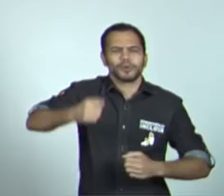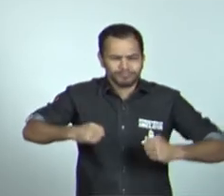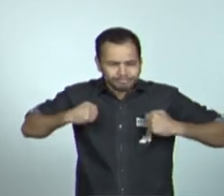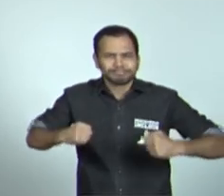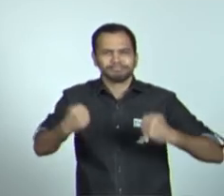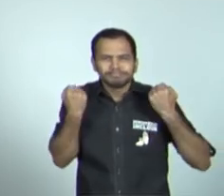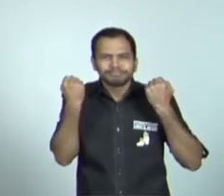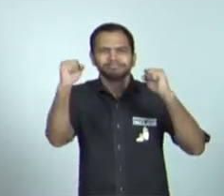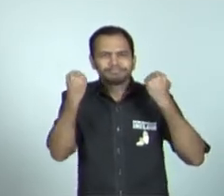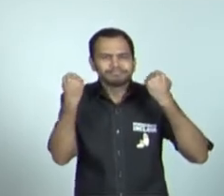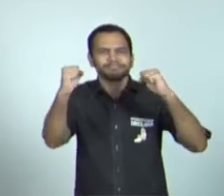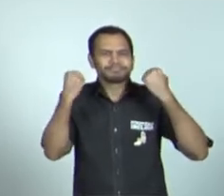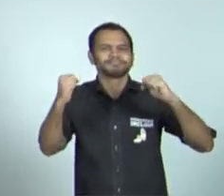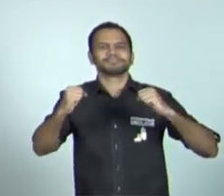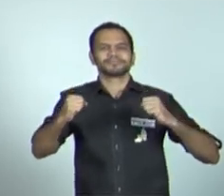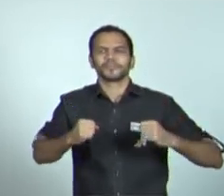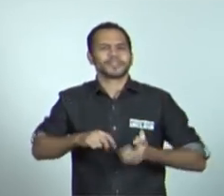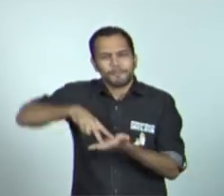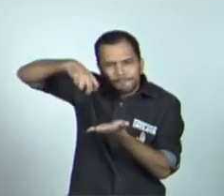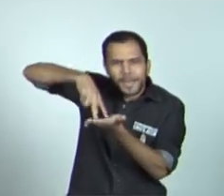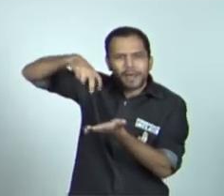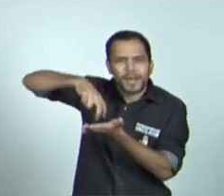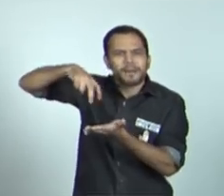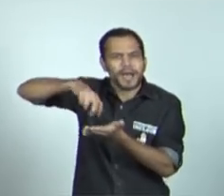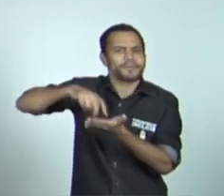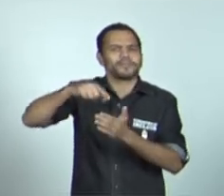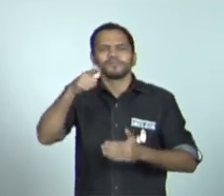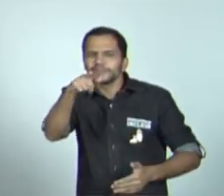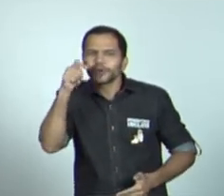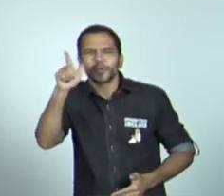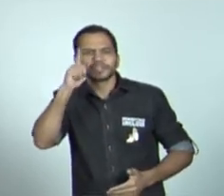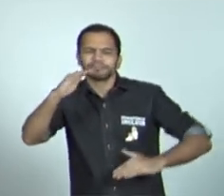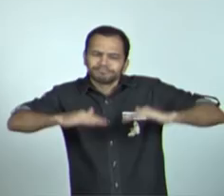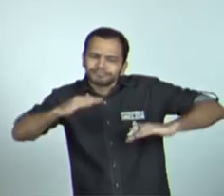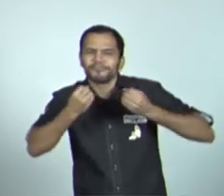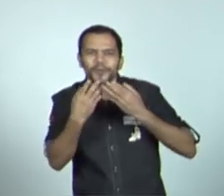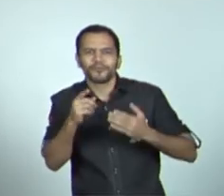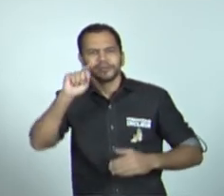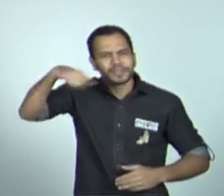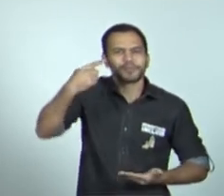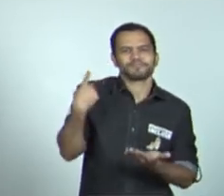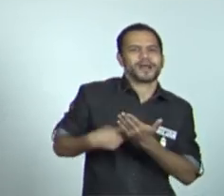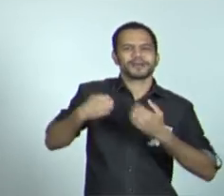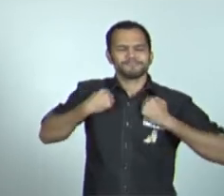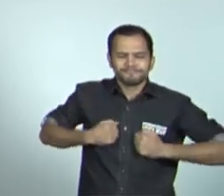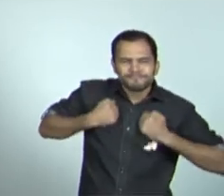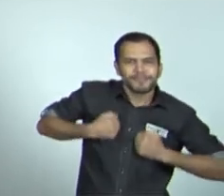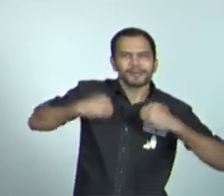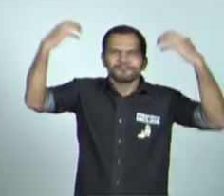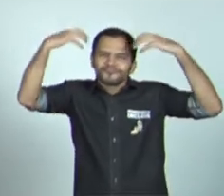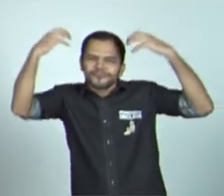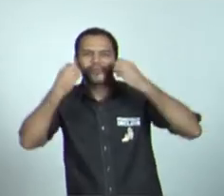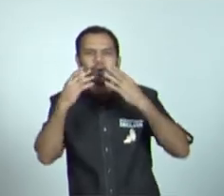braço lá uns polichinelo lá dar uma aquecida no corpo para dar um uma equilíbrio vai lá tomar um banho gostoso mães legal tomar um